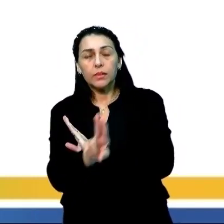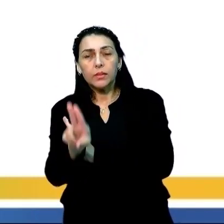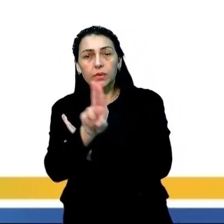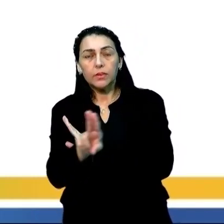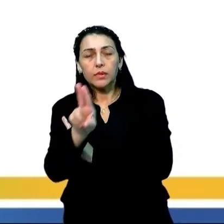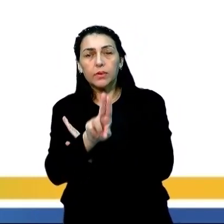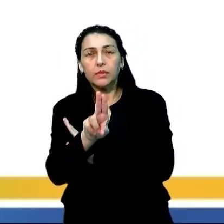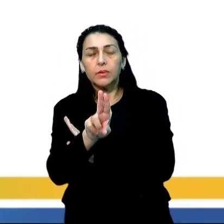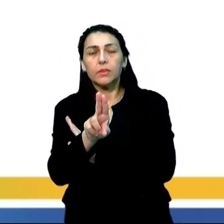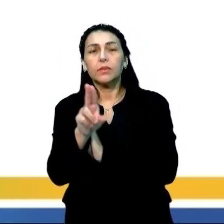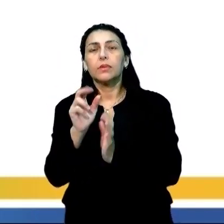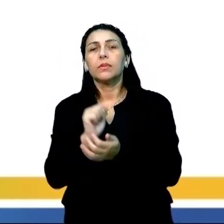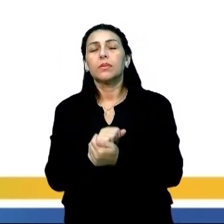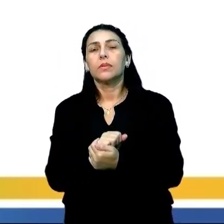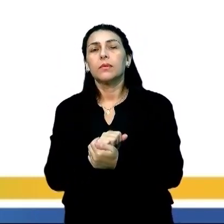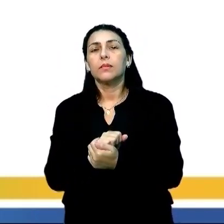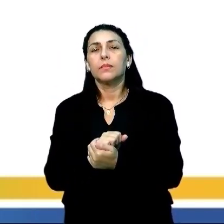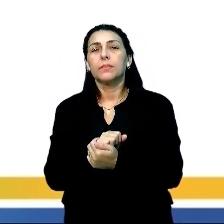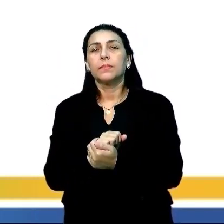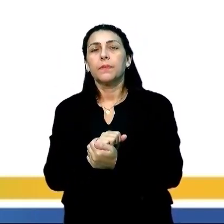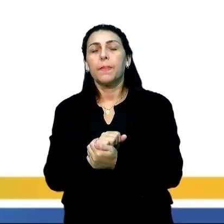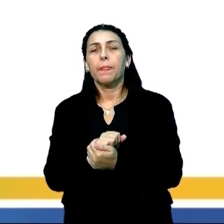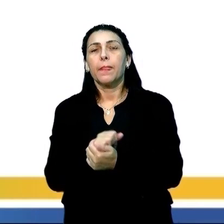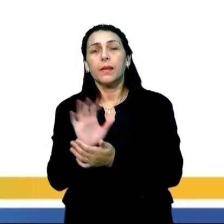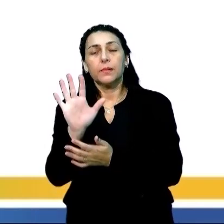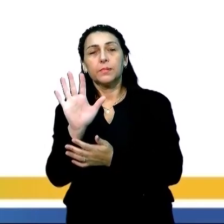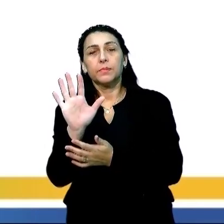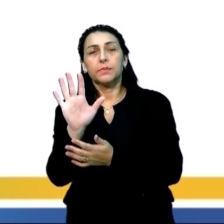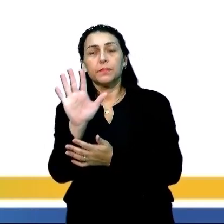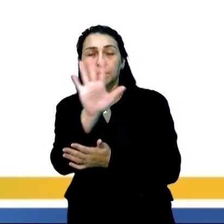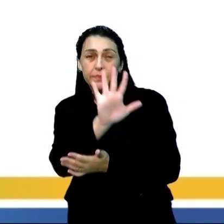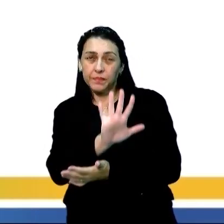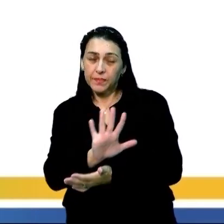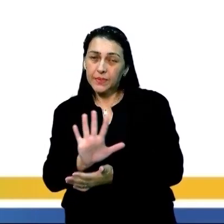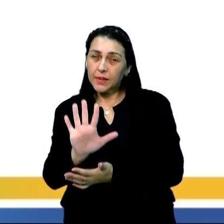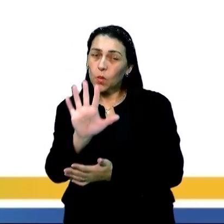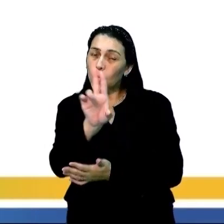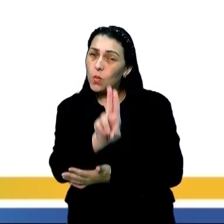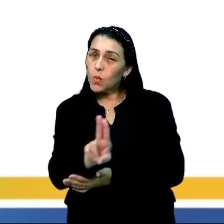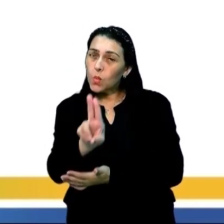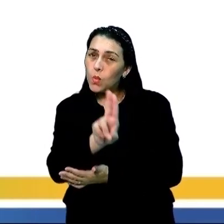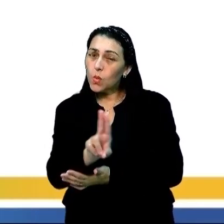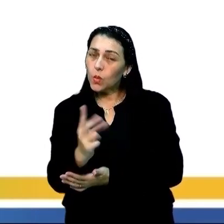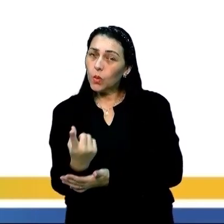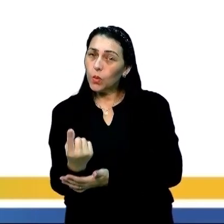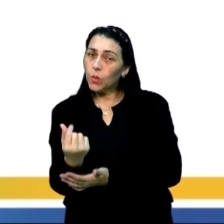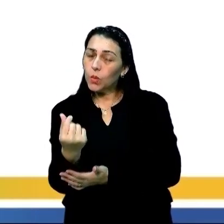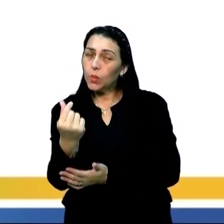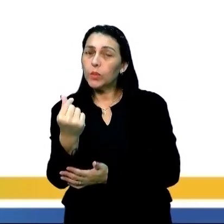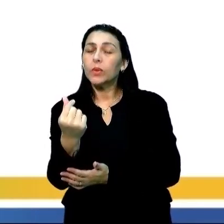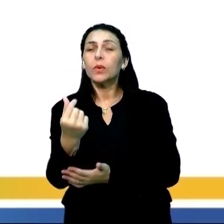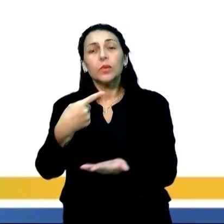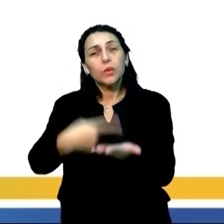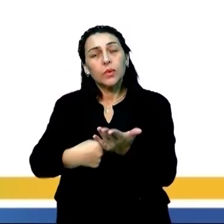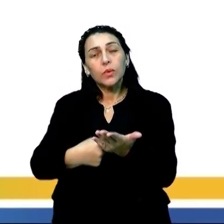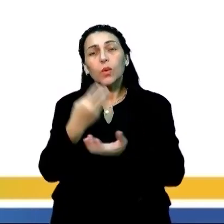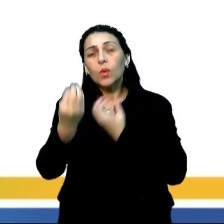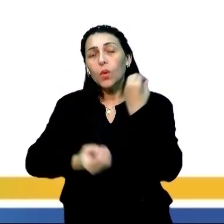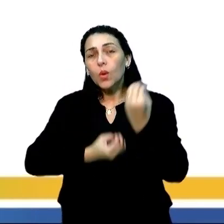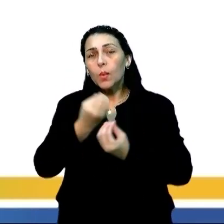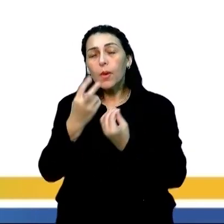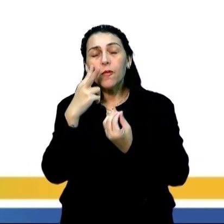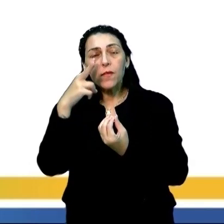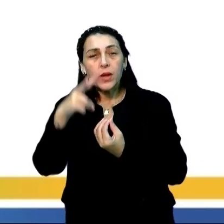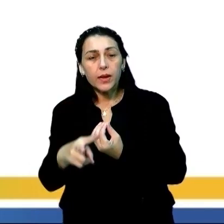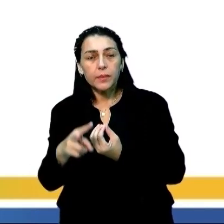de modos, tá, a gerenciar bem o seu uso de negócio. Como?